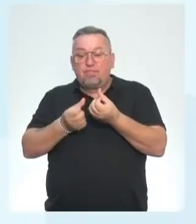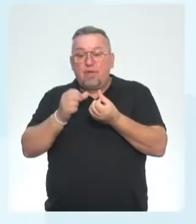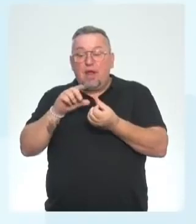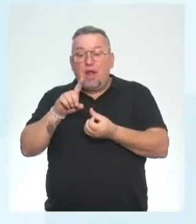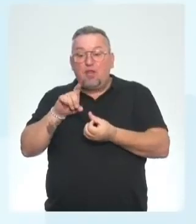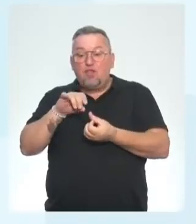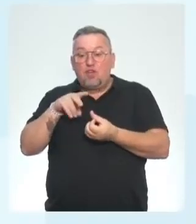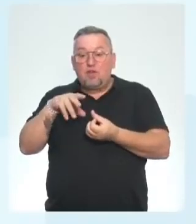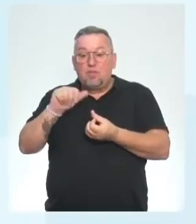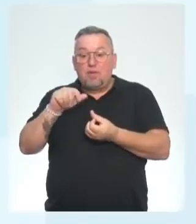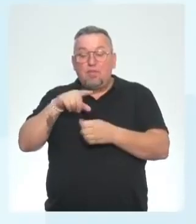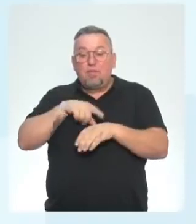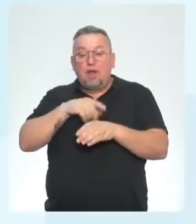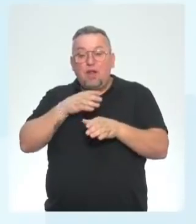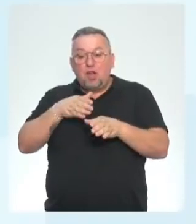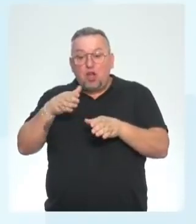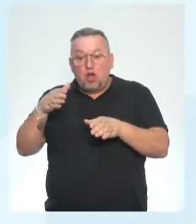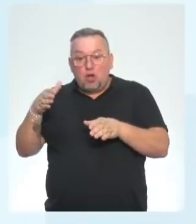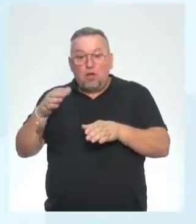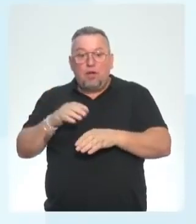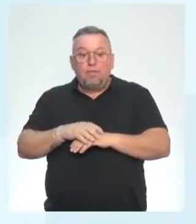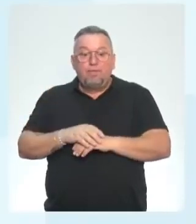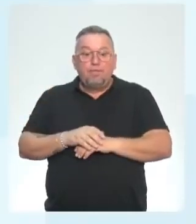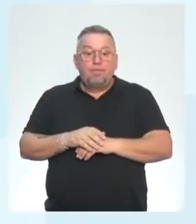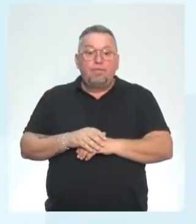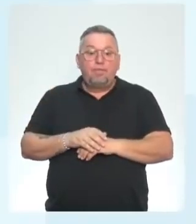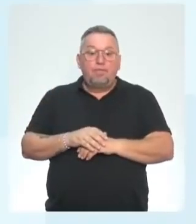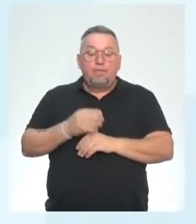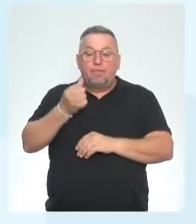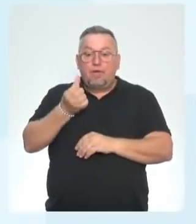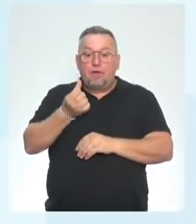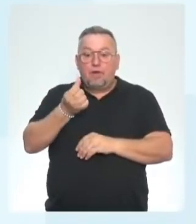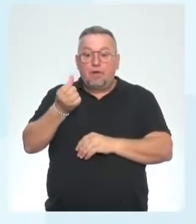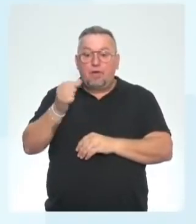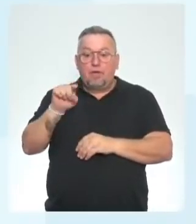uma dízima periódica, né, Tony? Sim. Então ele vai dar